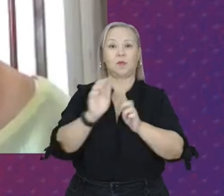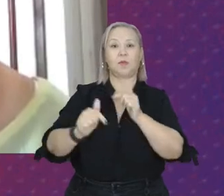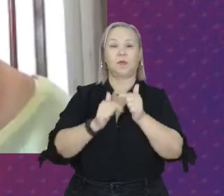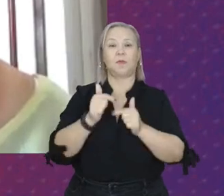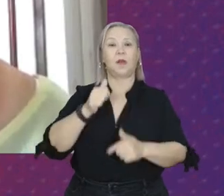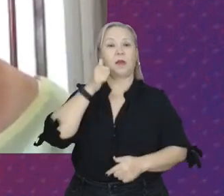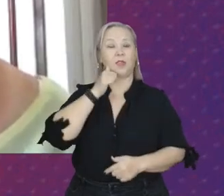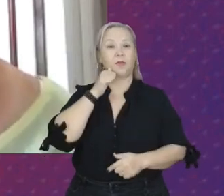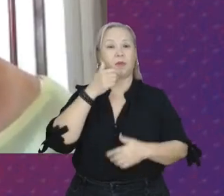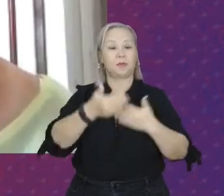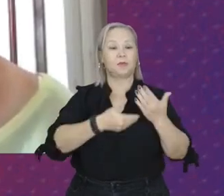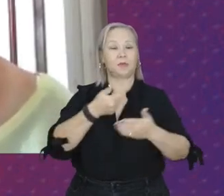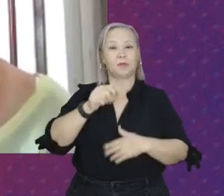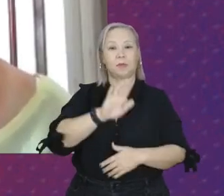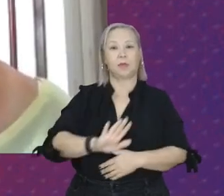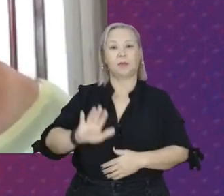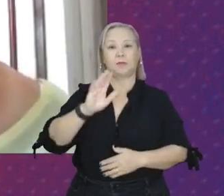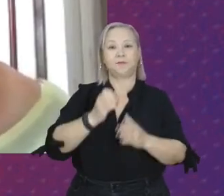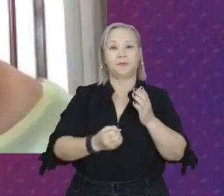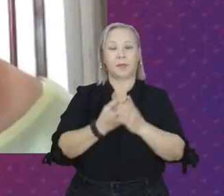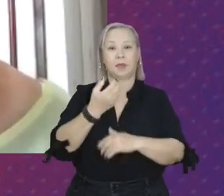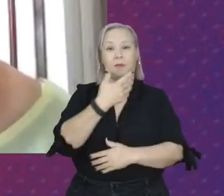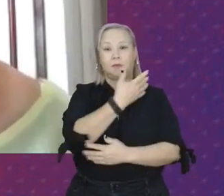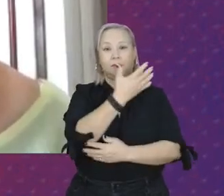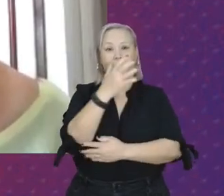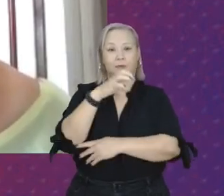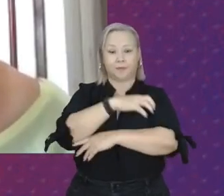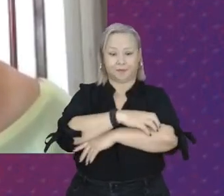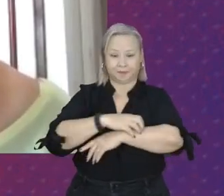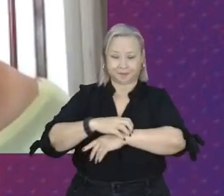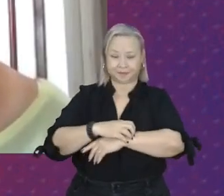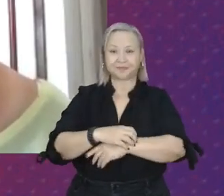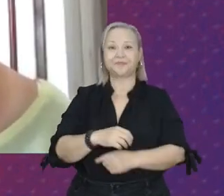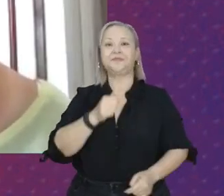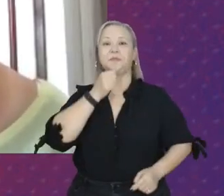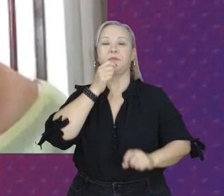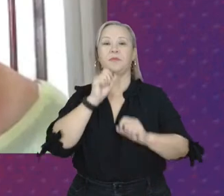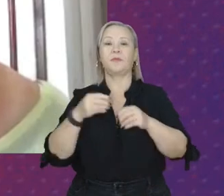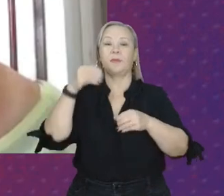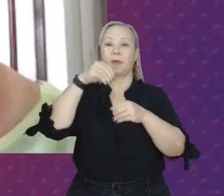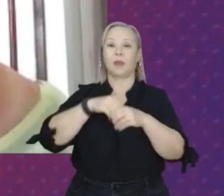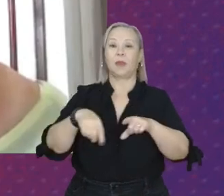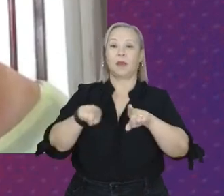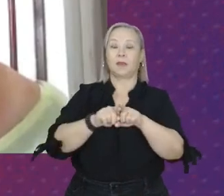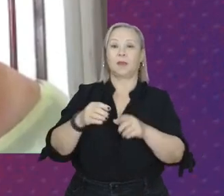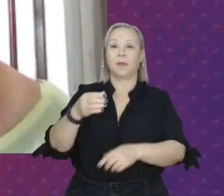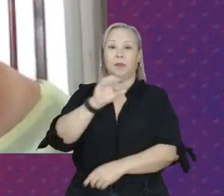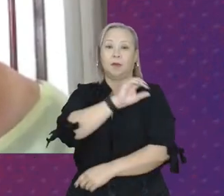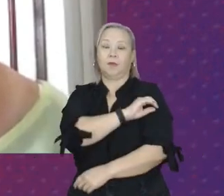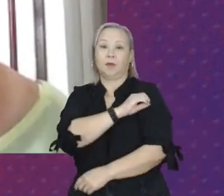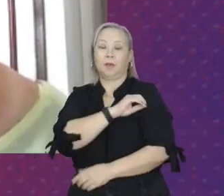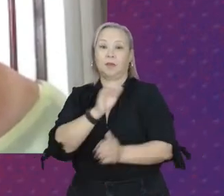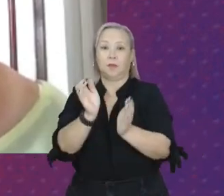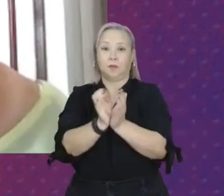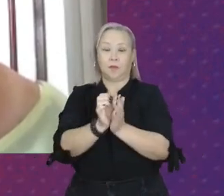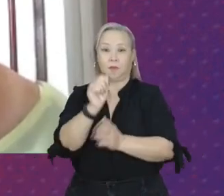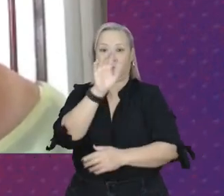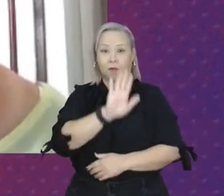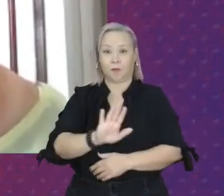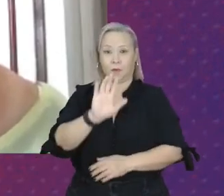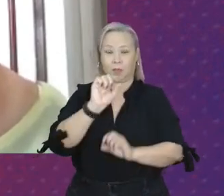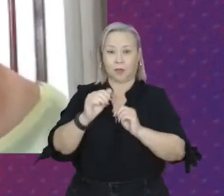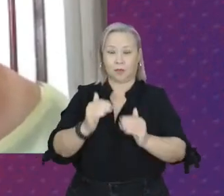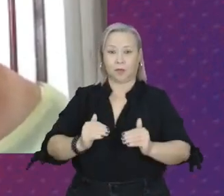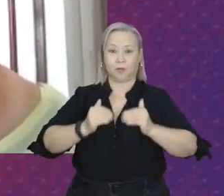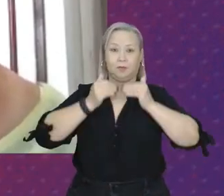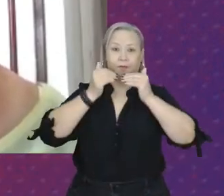mulheres da Articulação Nacional de Agroecologia. E ainda integro também a coordenação do Fórum Brasileiro pela